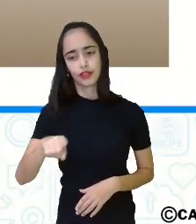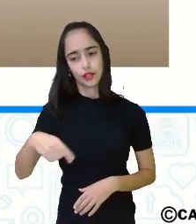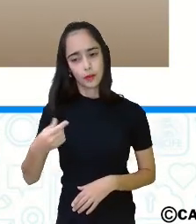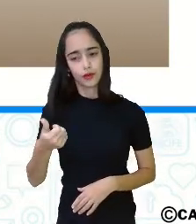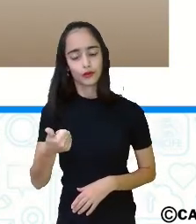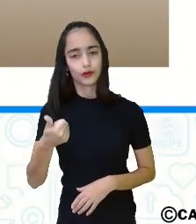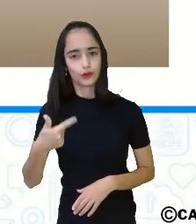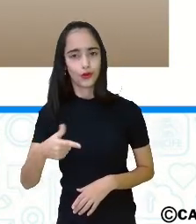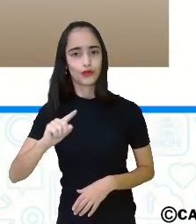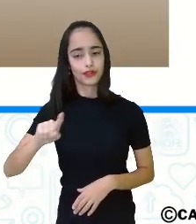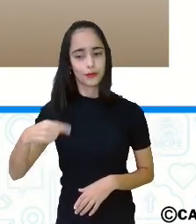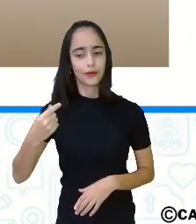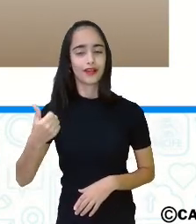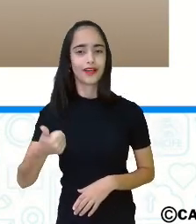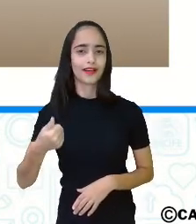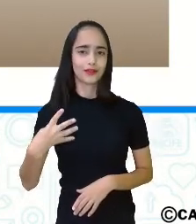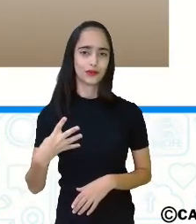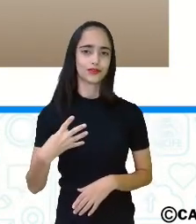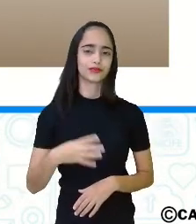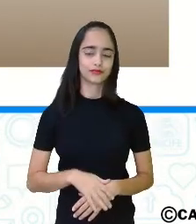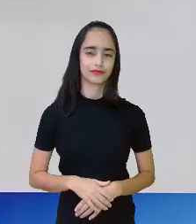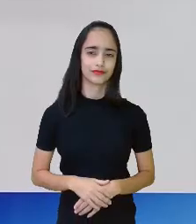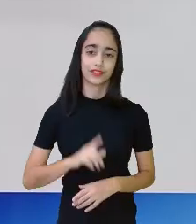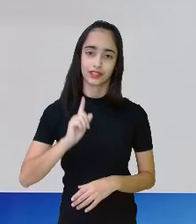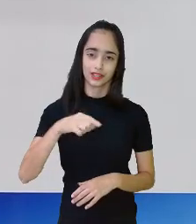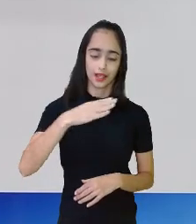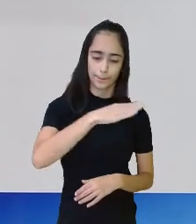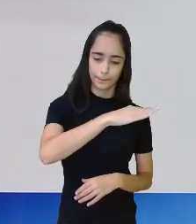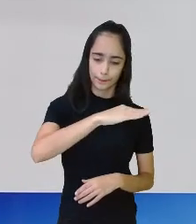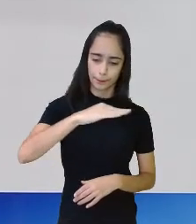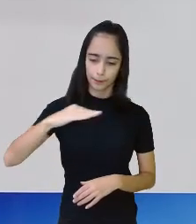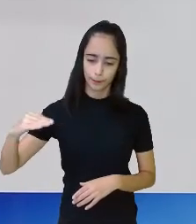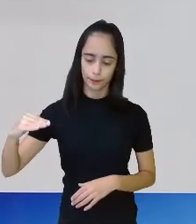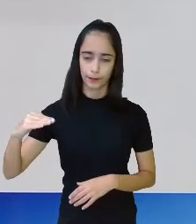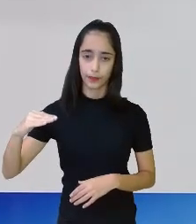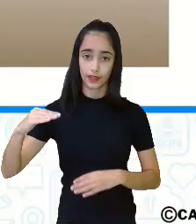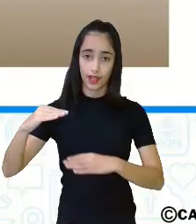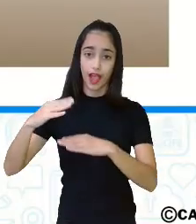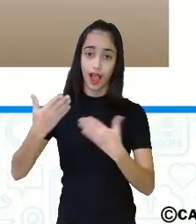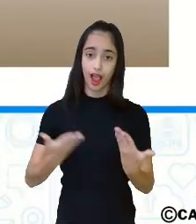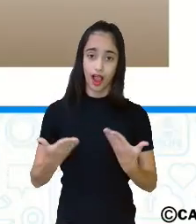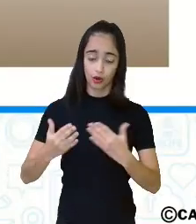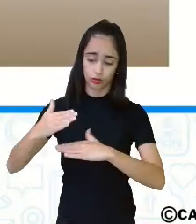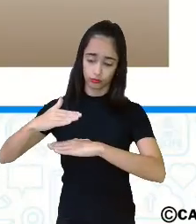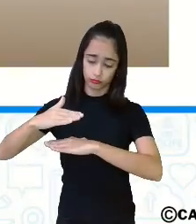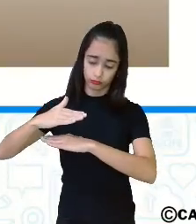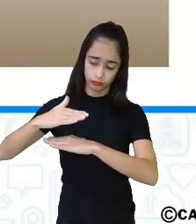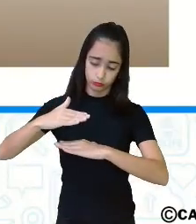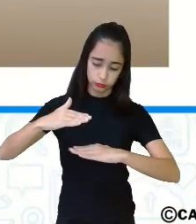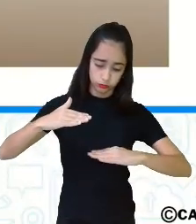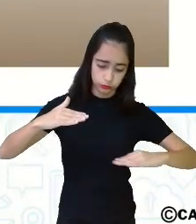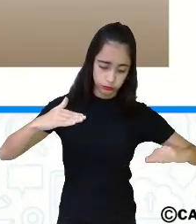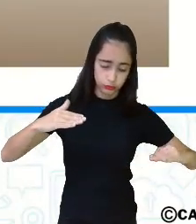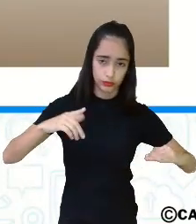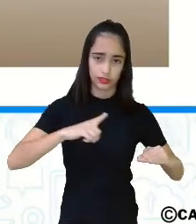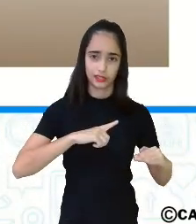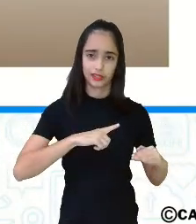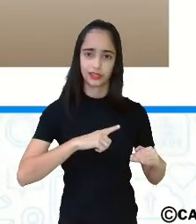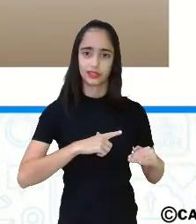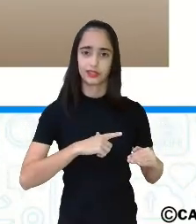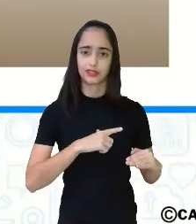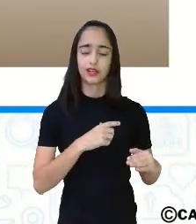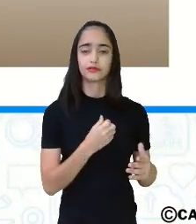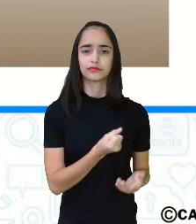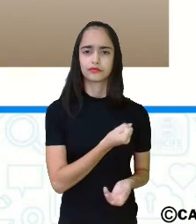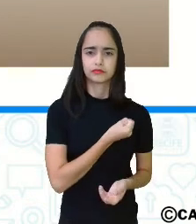e o 14, que são os da primeira linha. Na segunda linha, nós temos também aí os elementos e